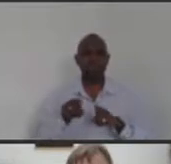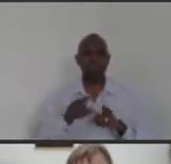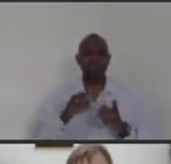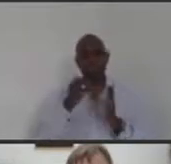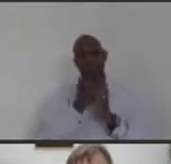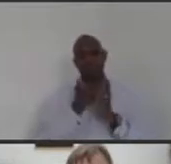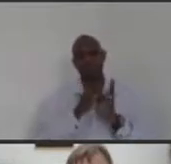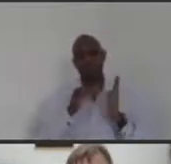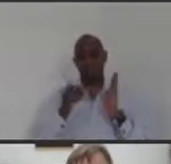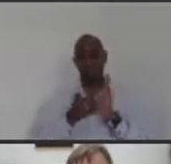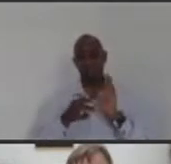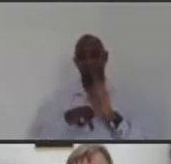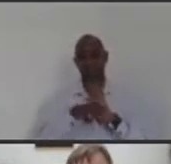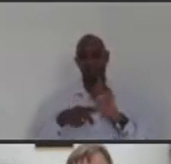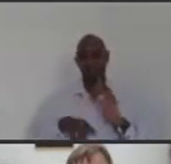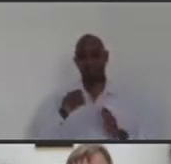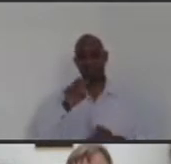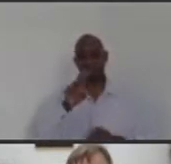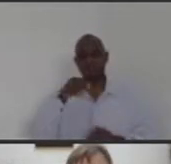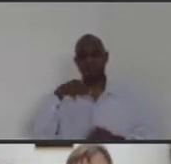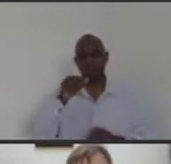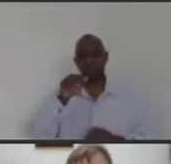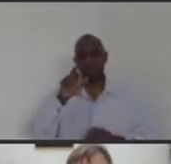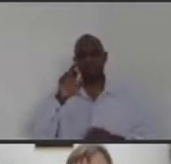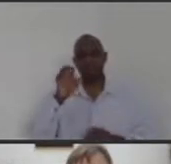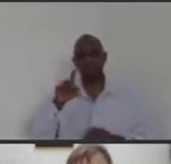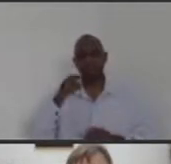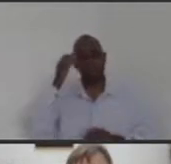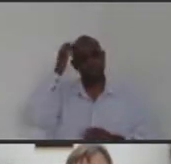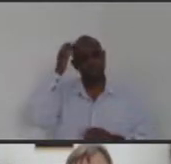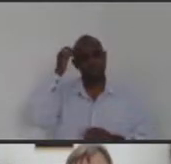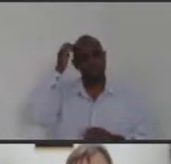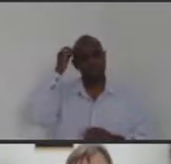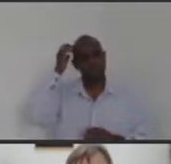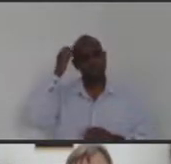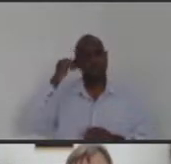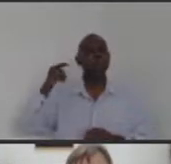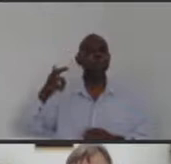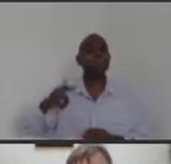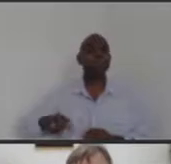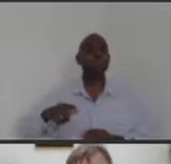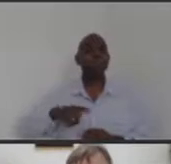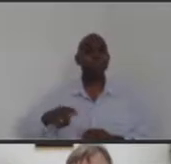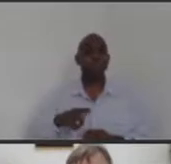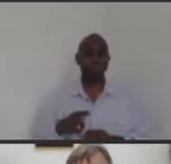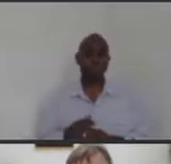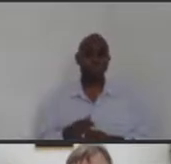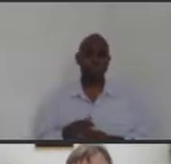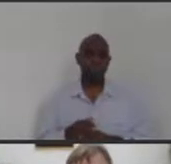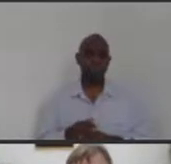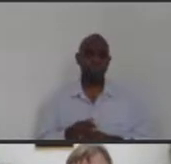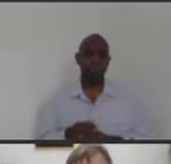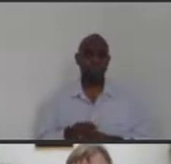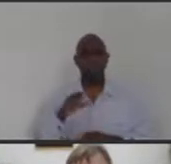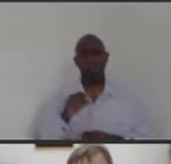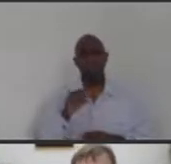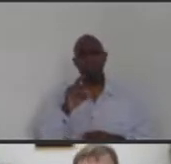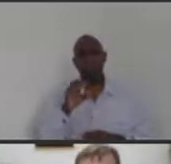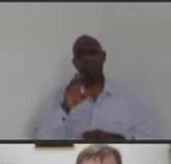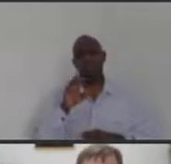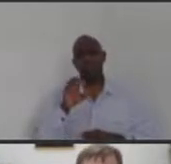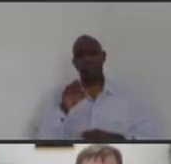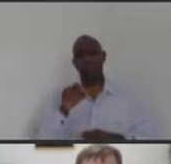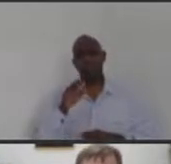município de Sumaré? Segundo, quais os valores financeiros referentes à saída de caixa da empresa Odebrecht BRK